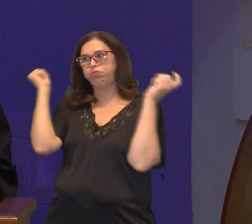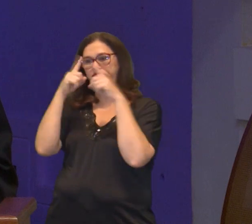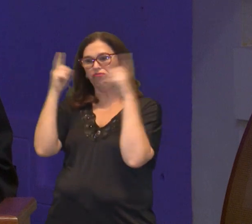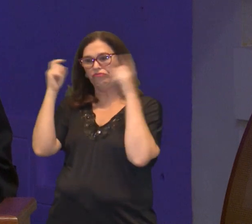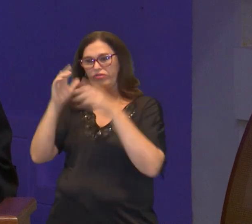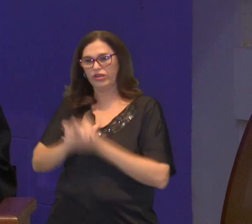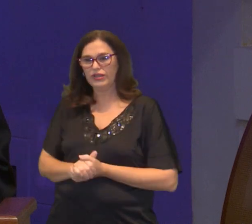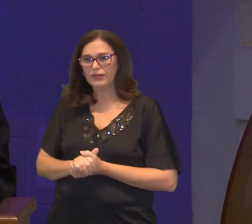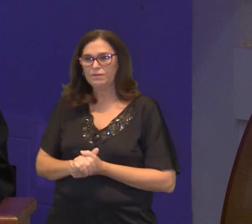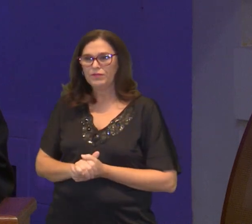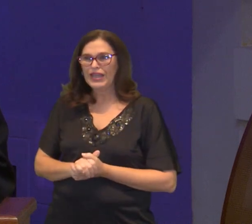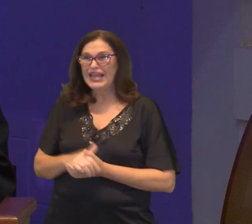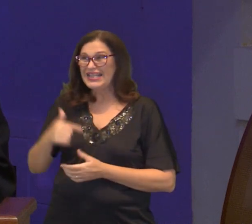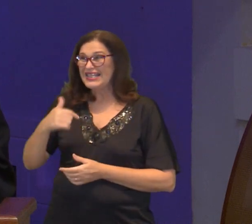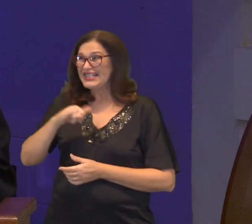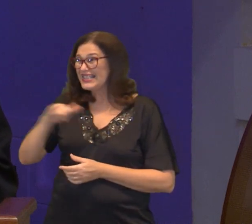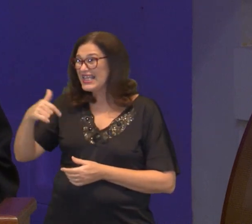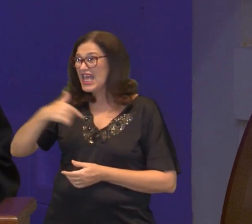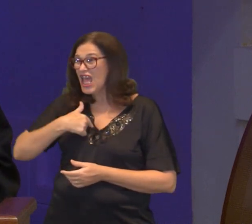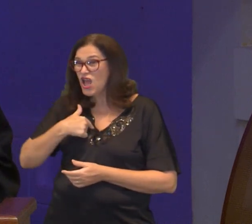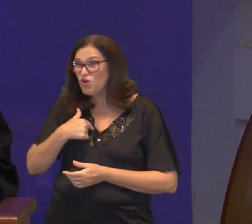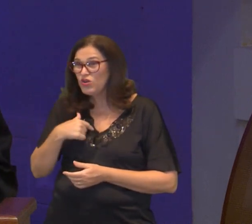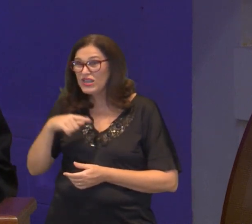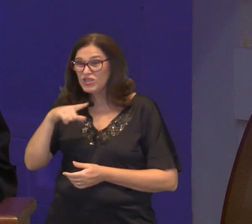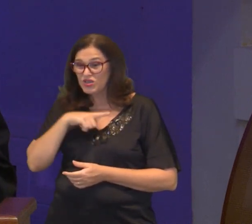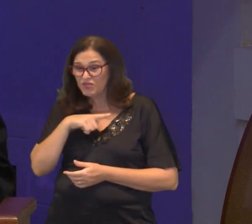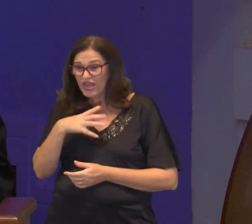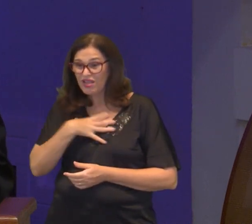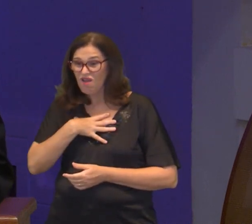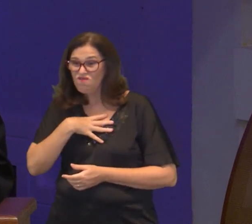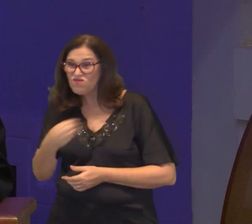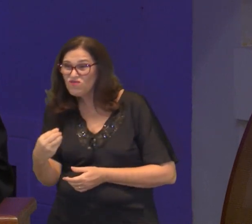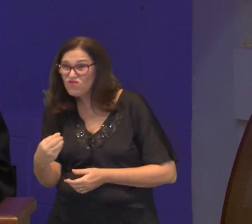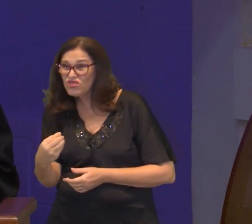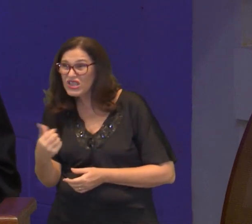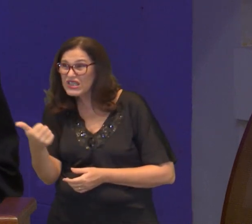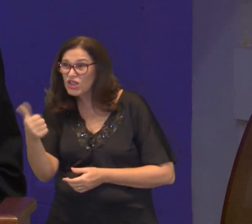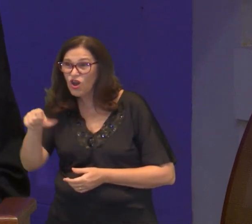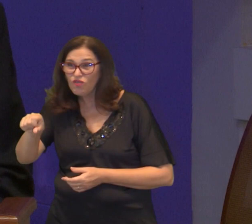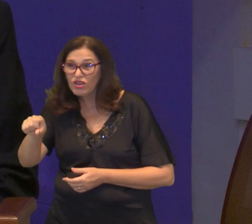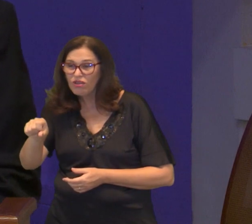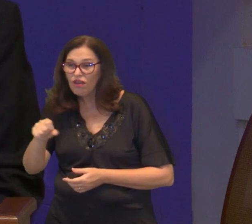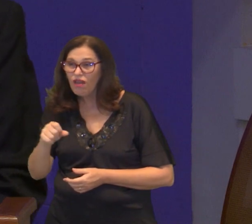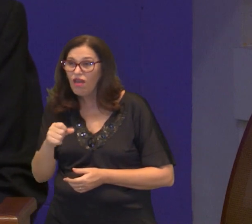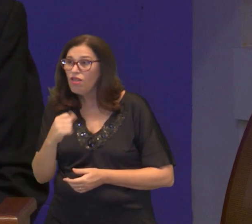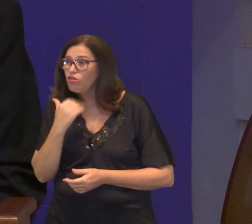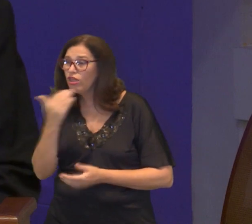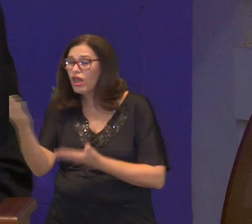Se eu tivesse 19, não me convidavam nem para cafezinho.